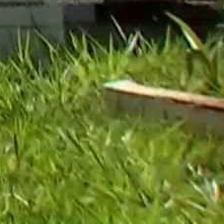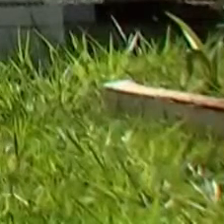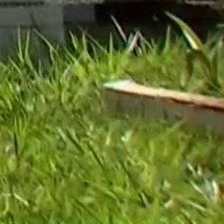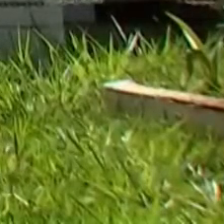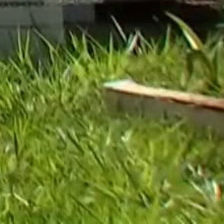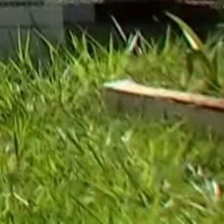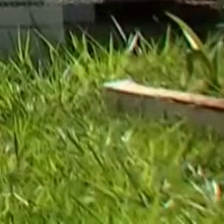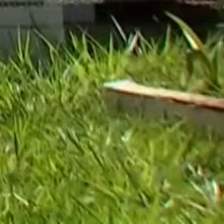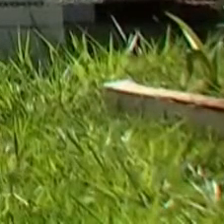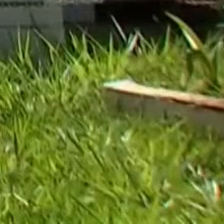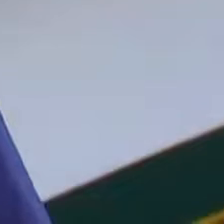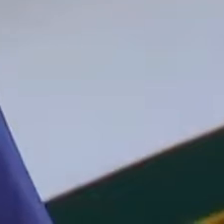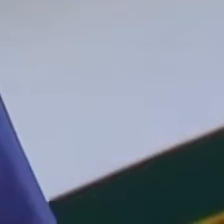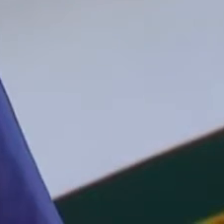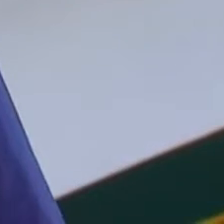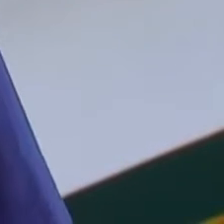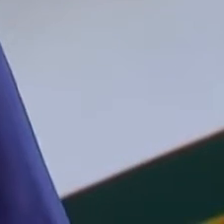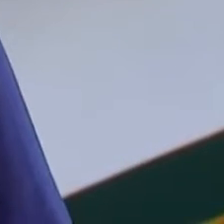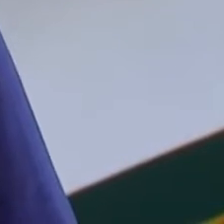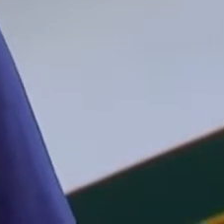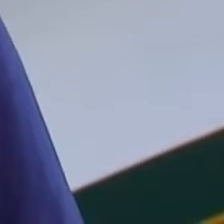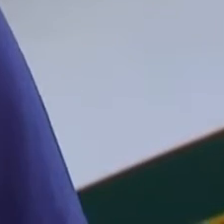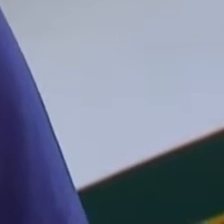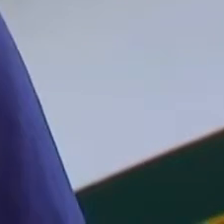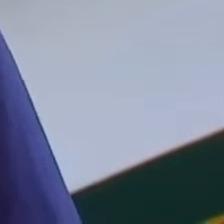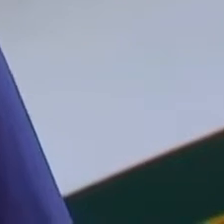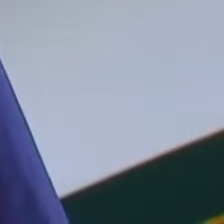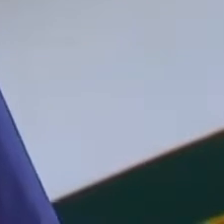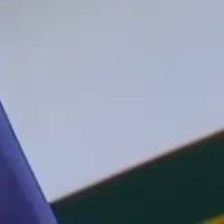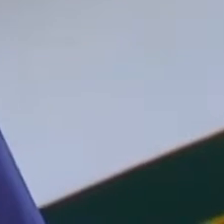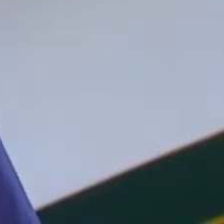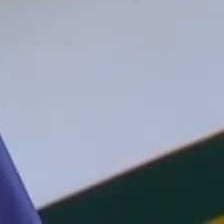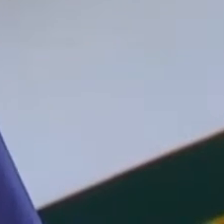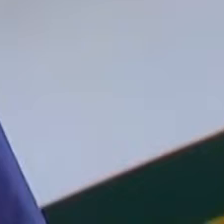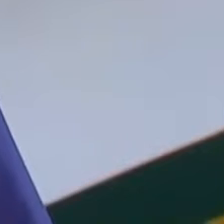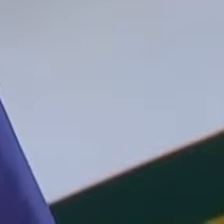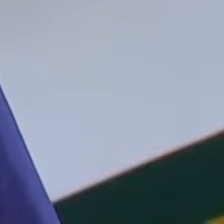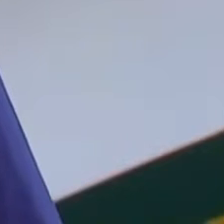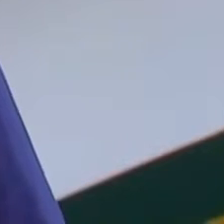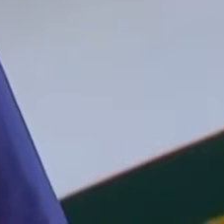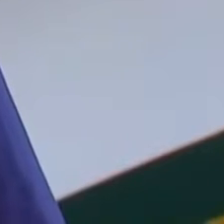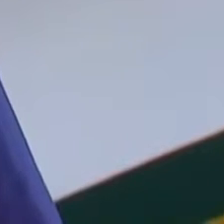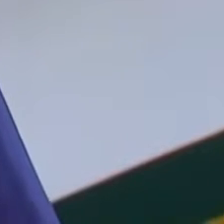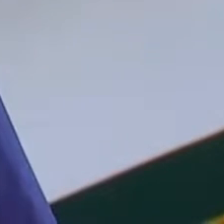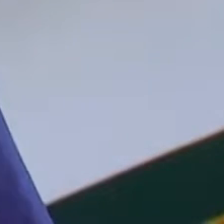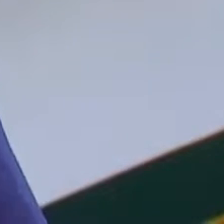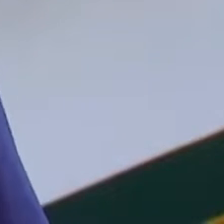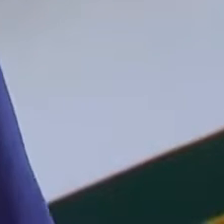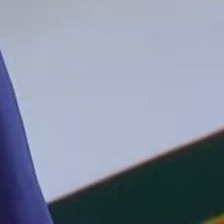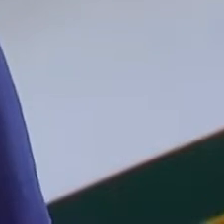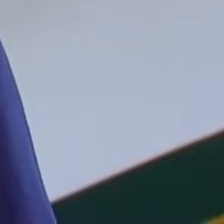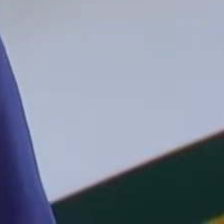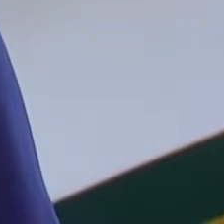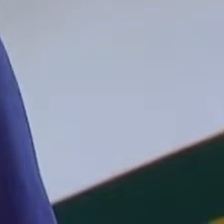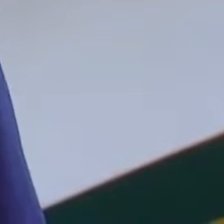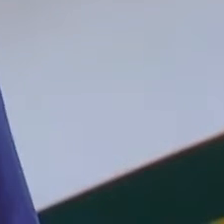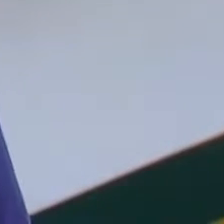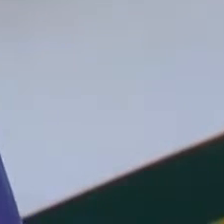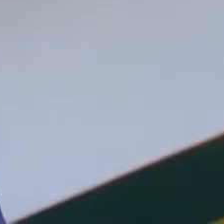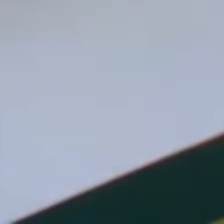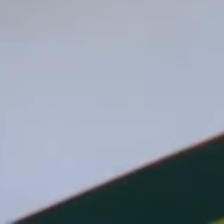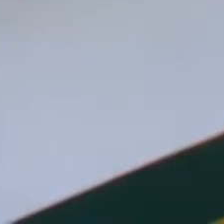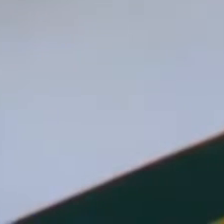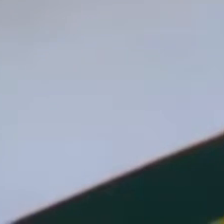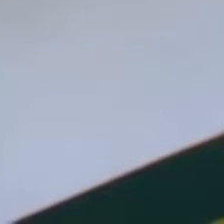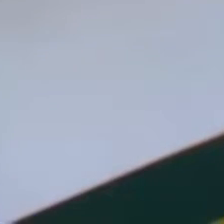deste ambiente. Essa oficina, ela percorre por 30 dias úteis, ok? O adolescente, ele vem